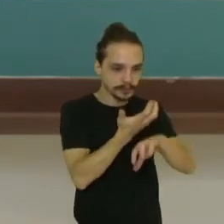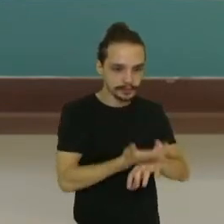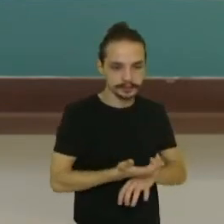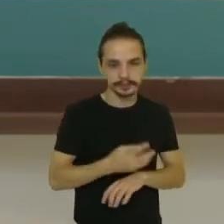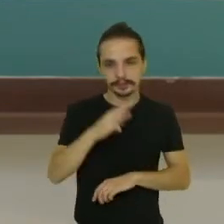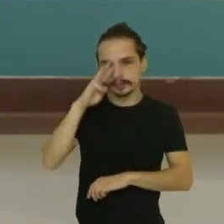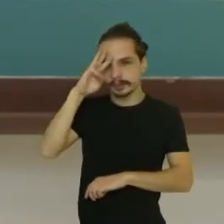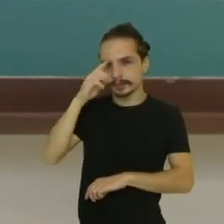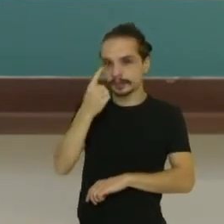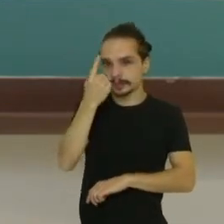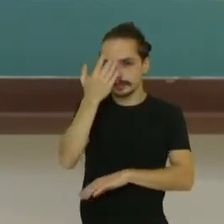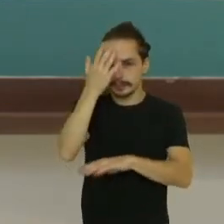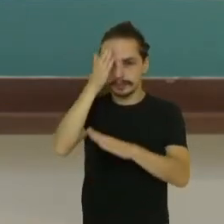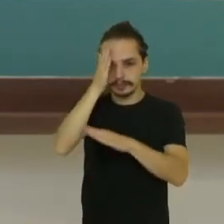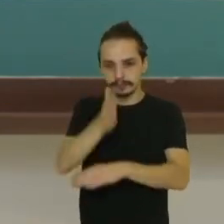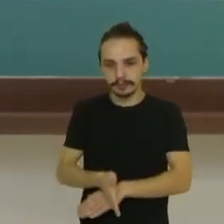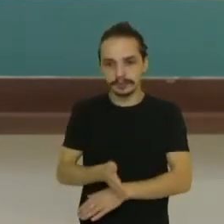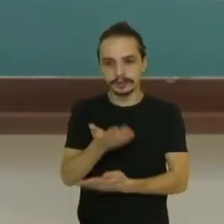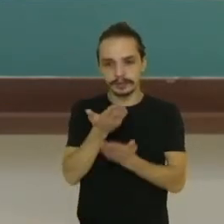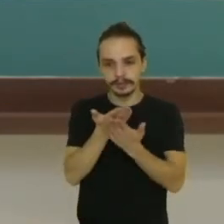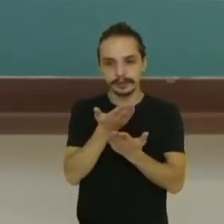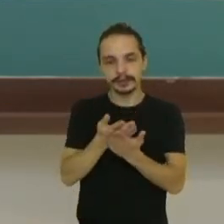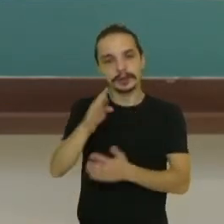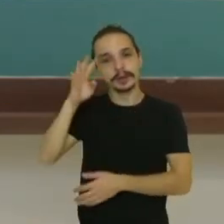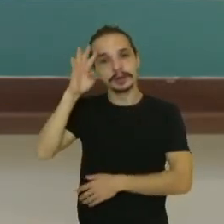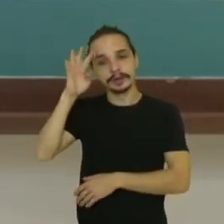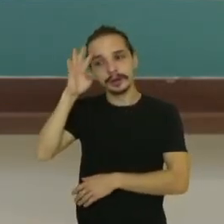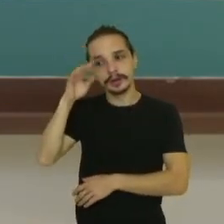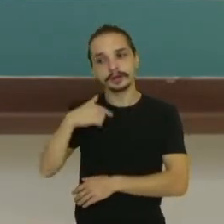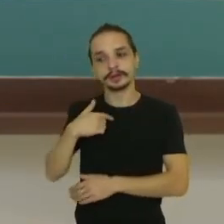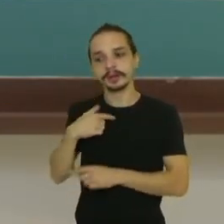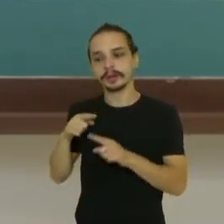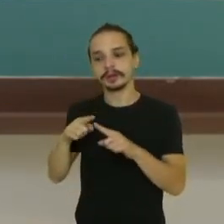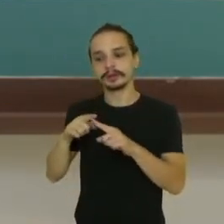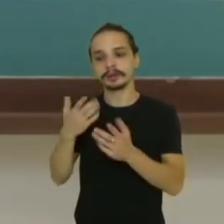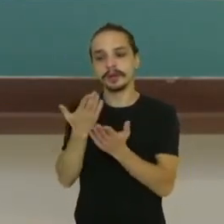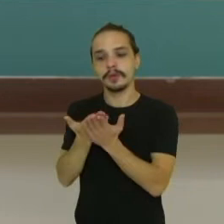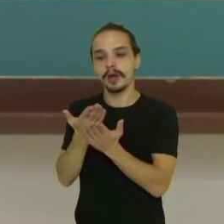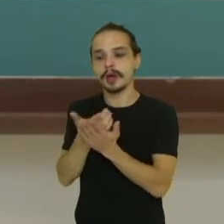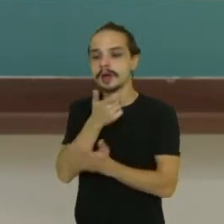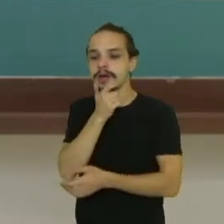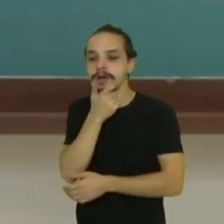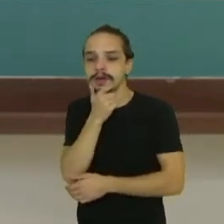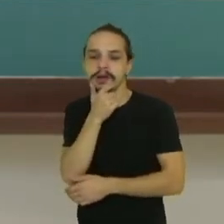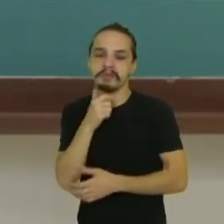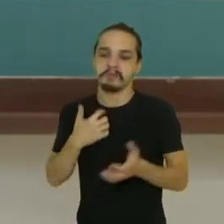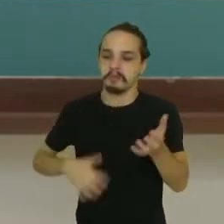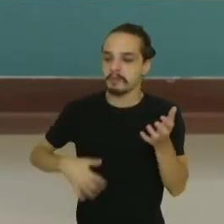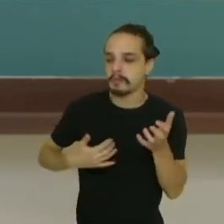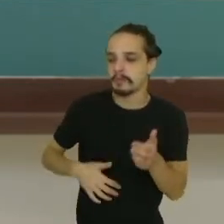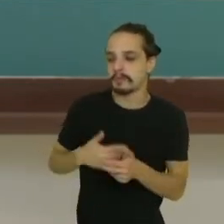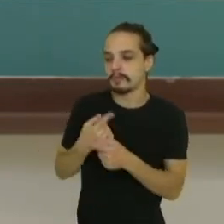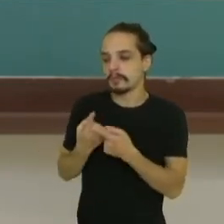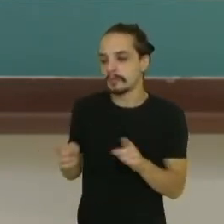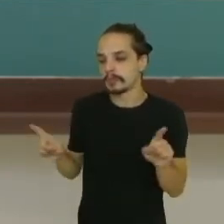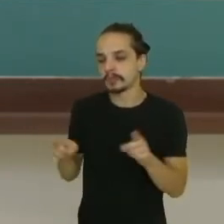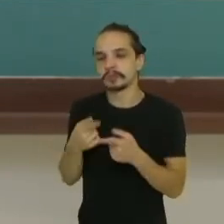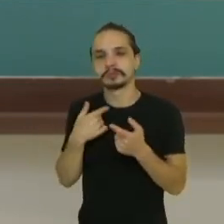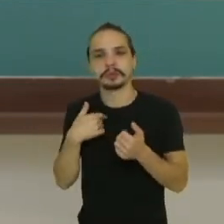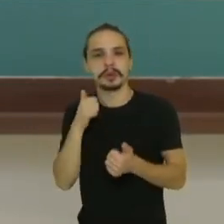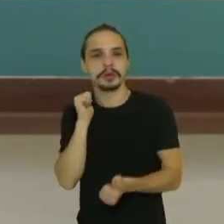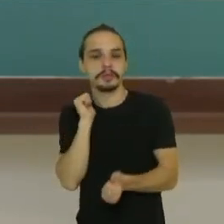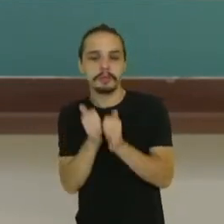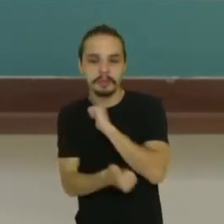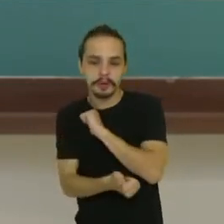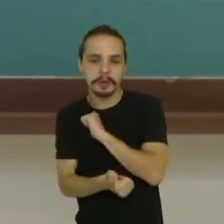terças-feiras Você estuda uma a na quarta-feira a professora eu tenho aula de inglês eu tenho aula de instrumento musical é a minha prática